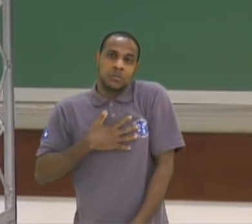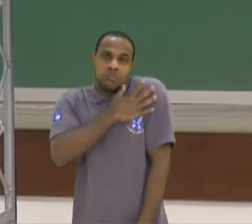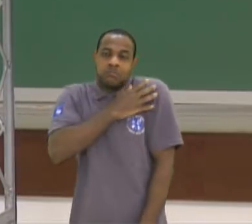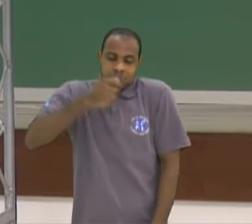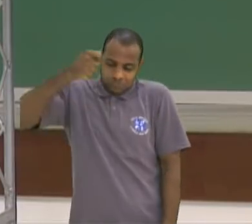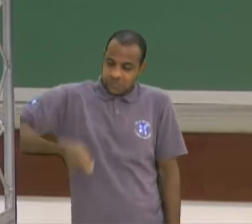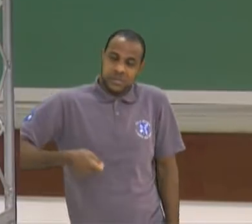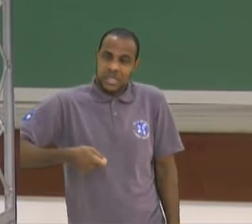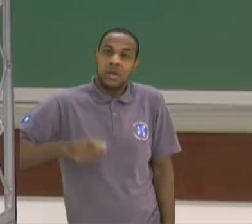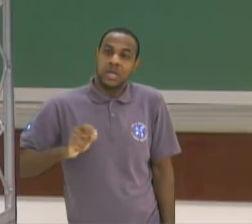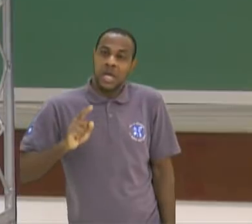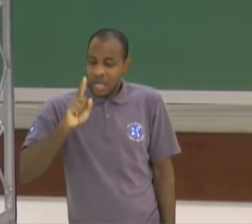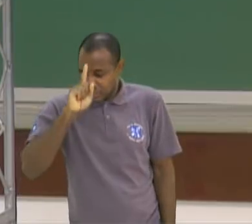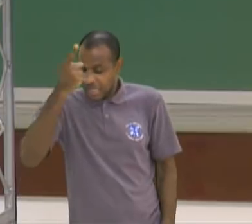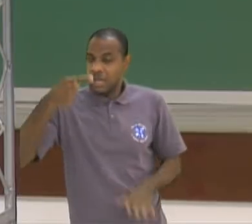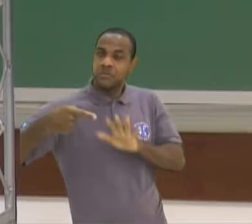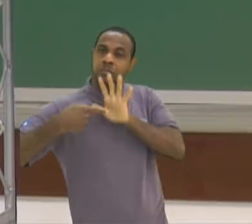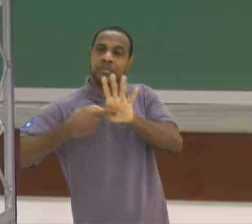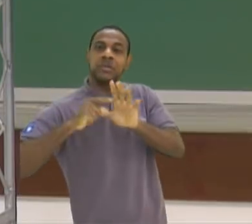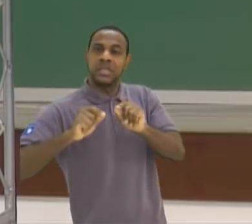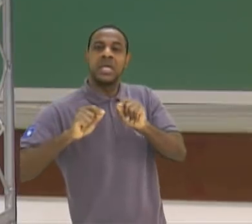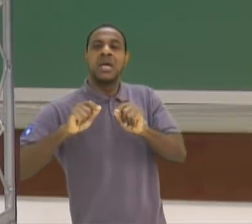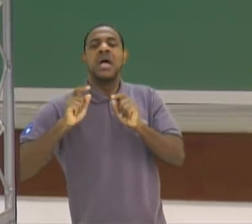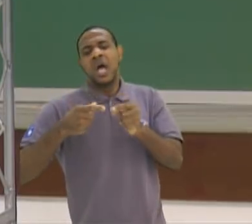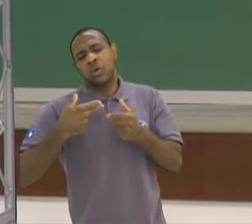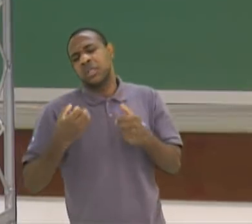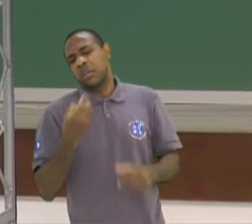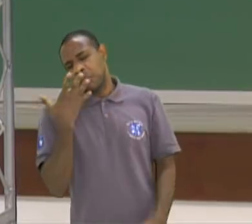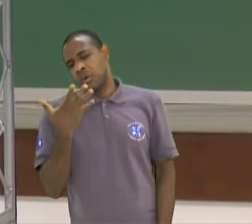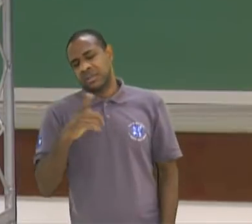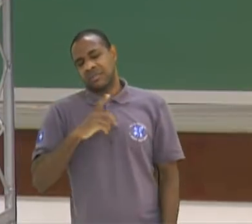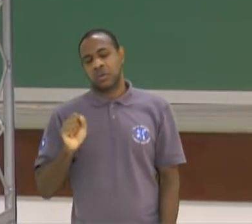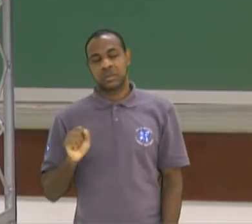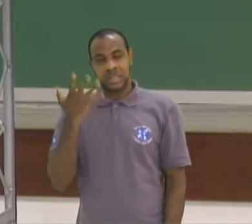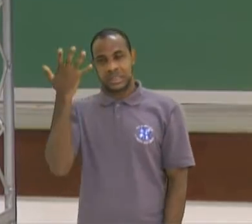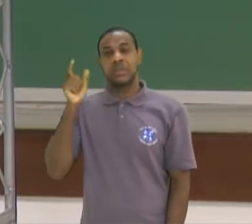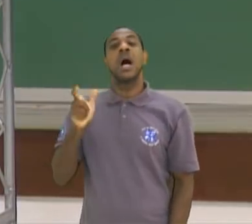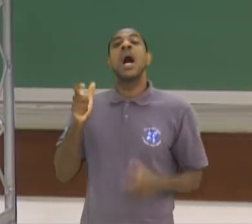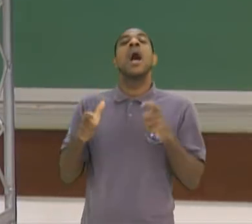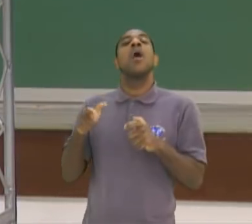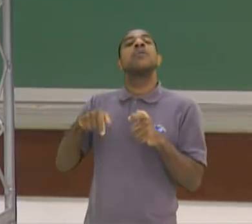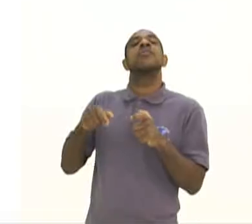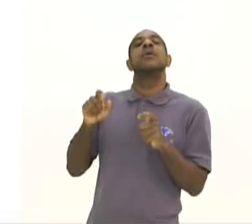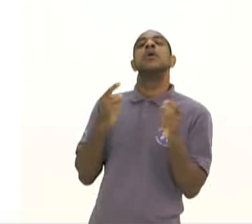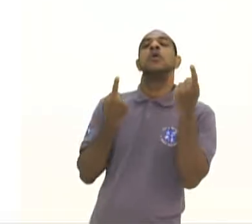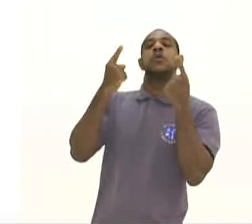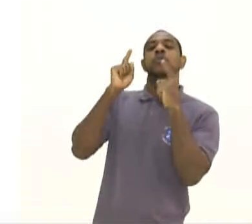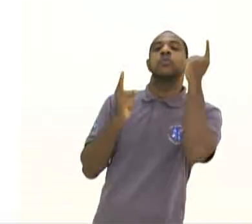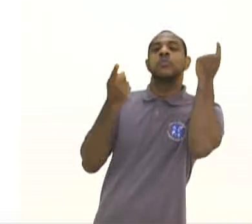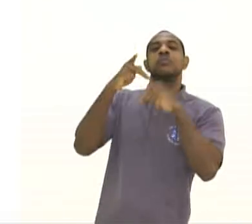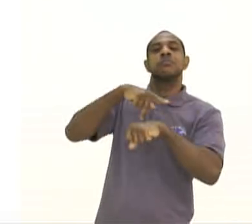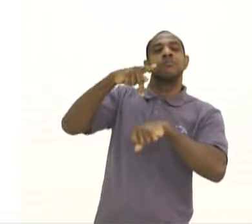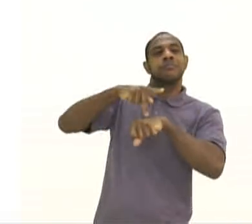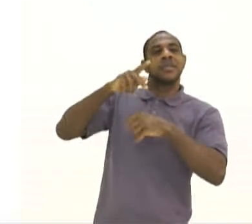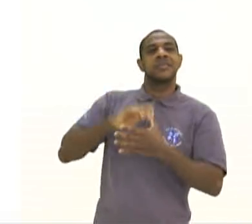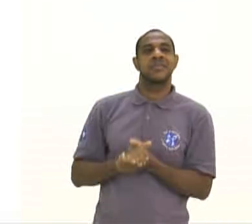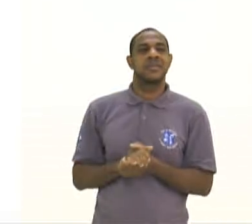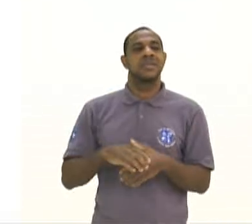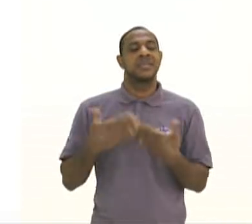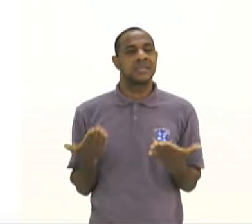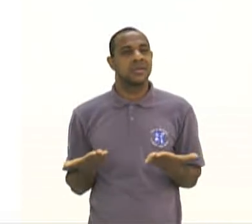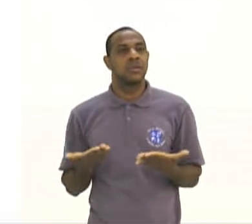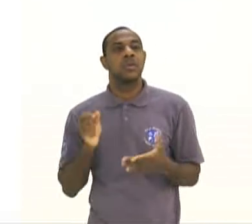de mostrar que é uma coisa boa que estava acontecendo no Chile. O que realmente aconteceu? Forças militares